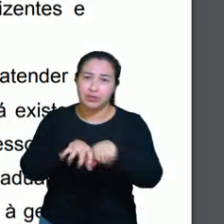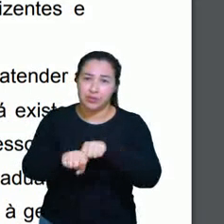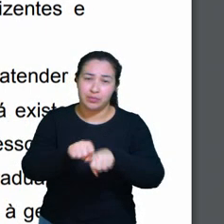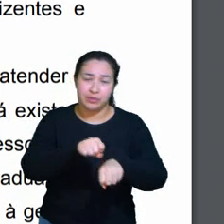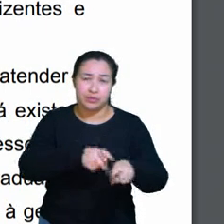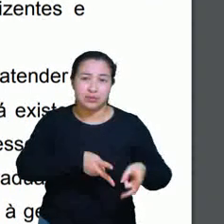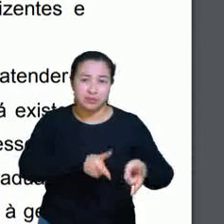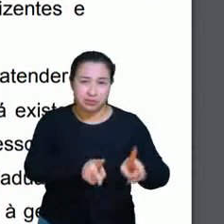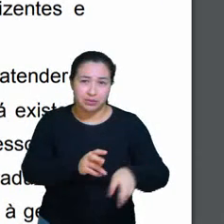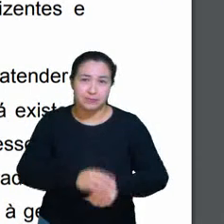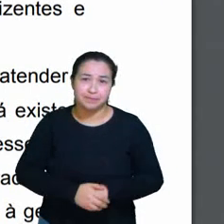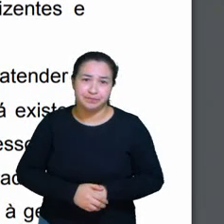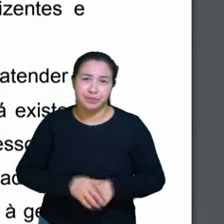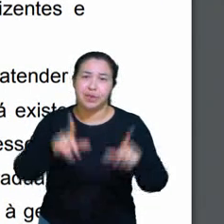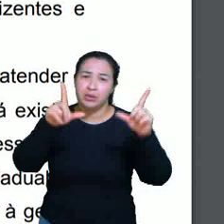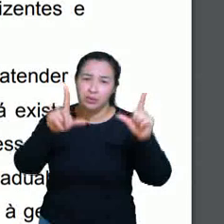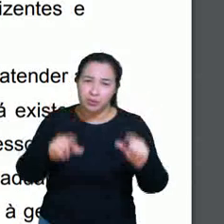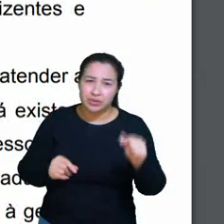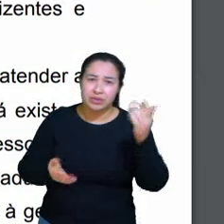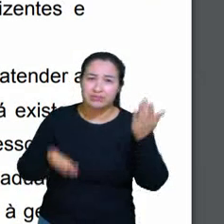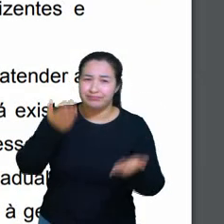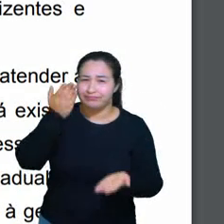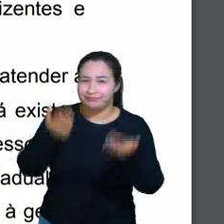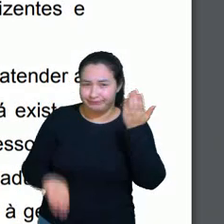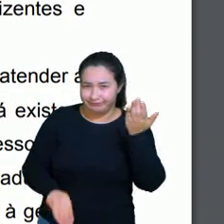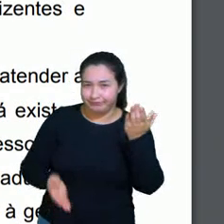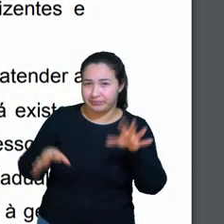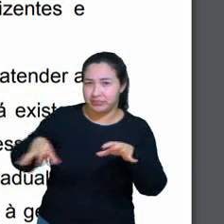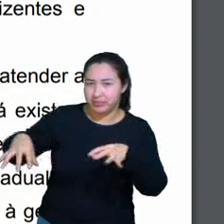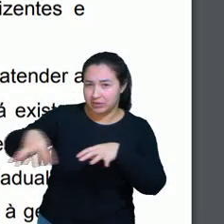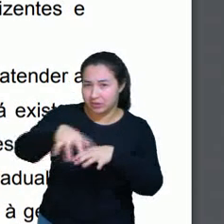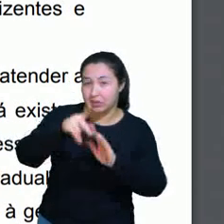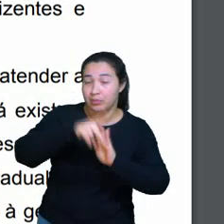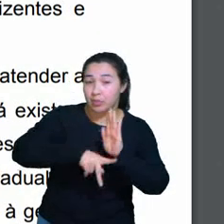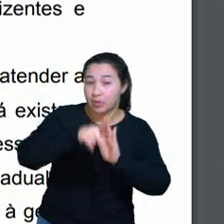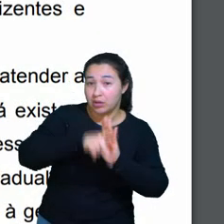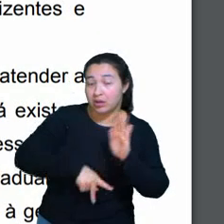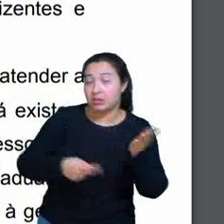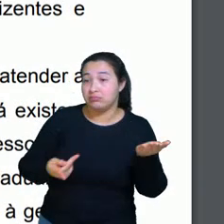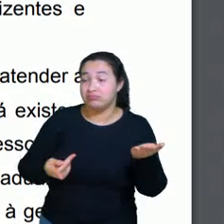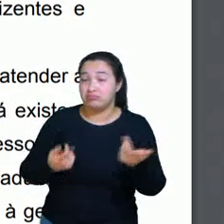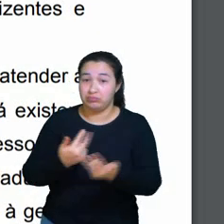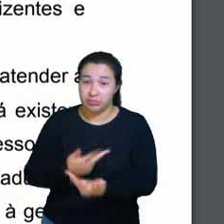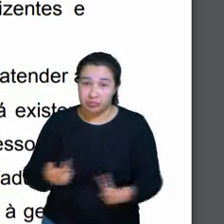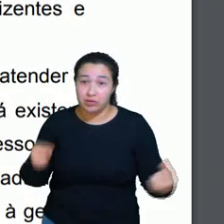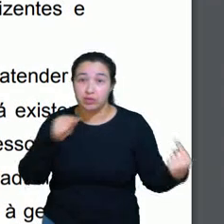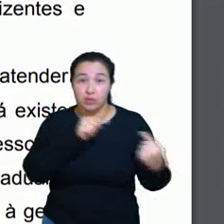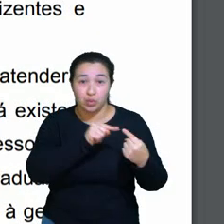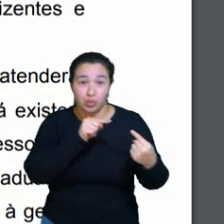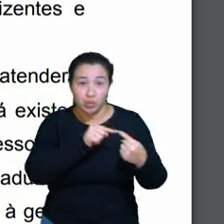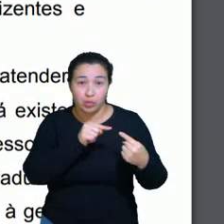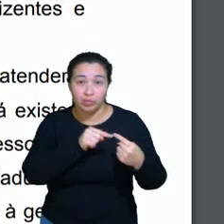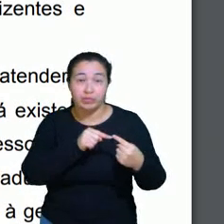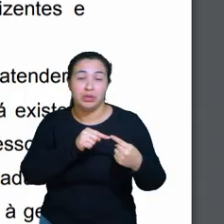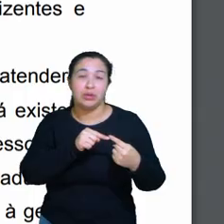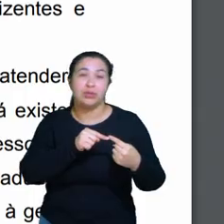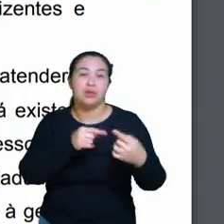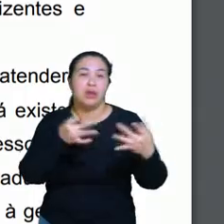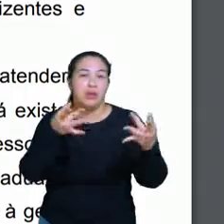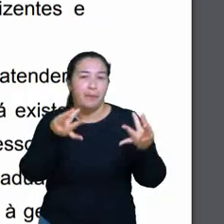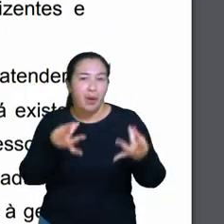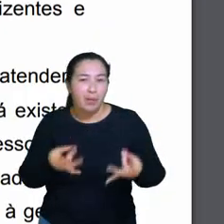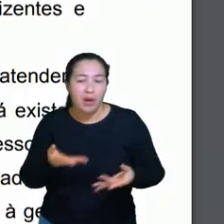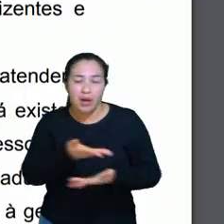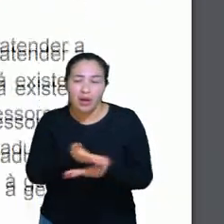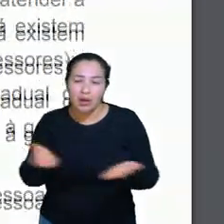desigualdades regionais por meio de programas e projetos condizentes e contextualizados com as demandas da